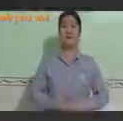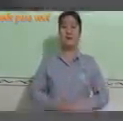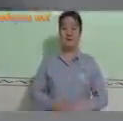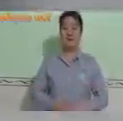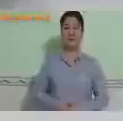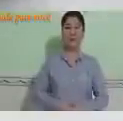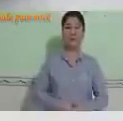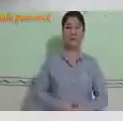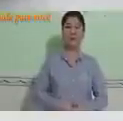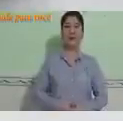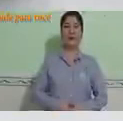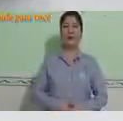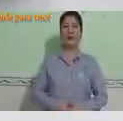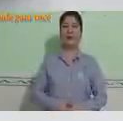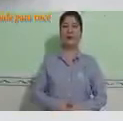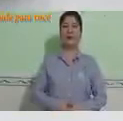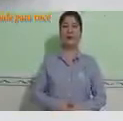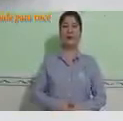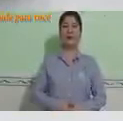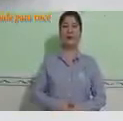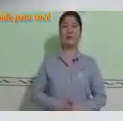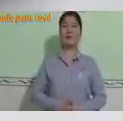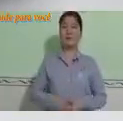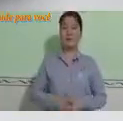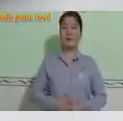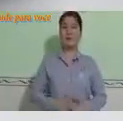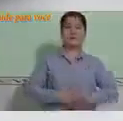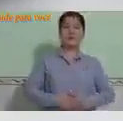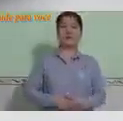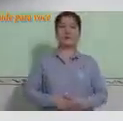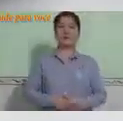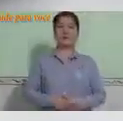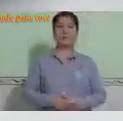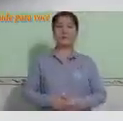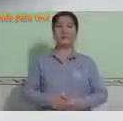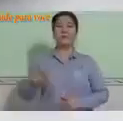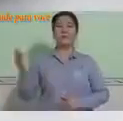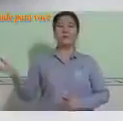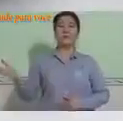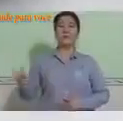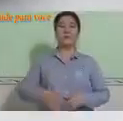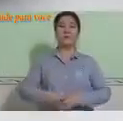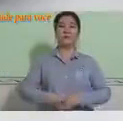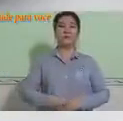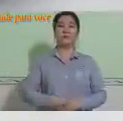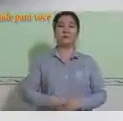de preferência na mesma proporção de líquidos perdidos através do vômito ou da diarreia.